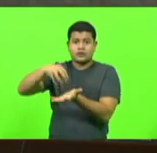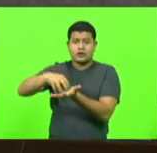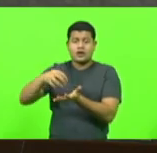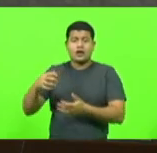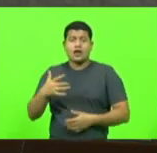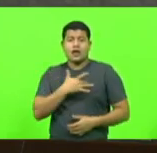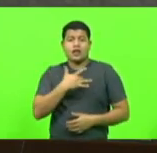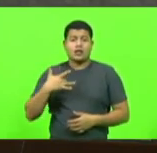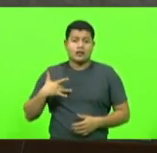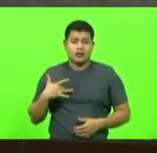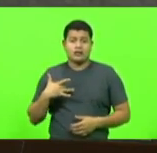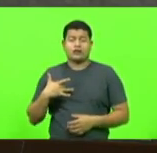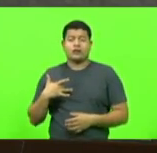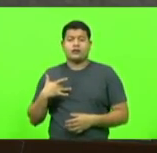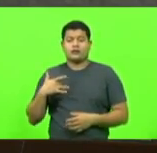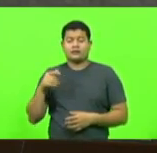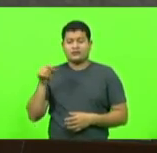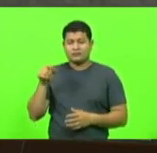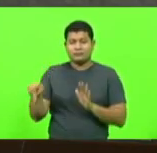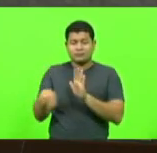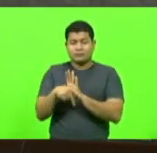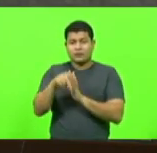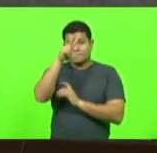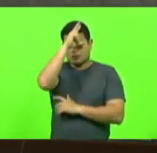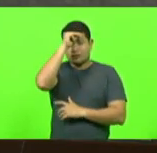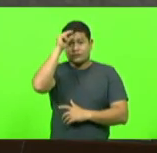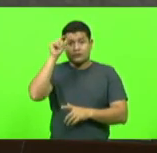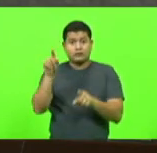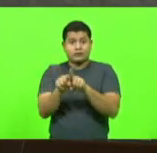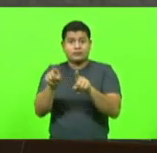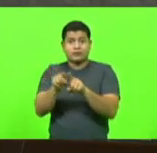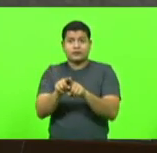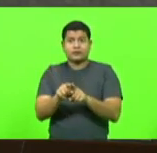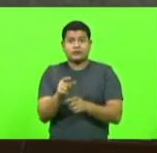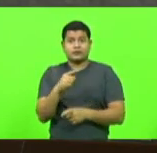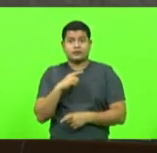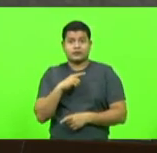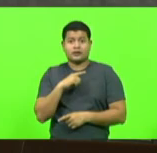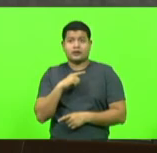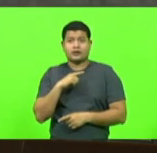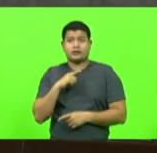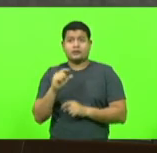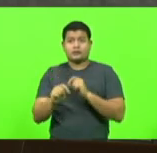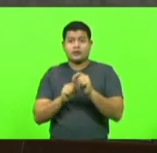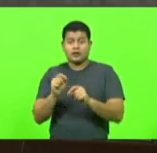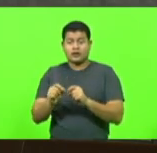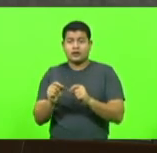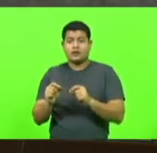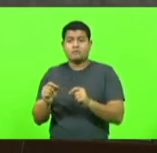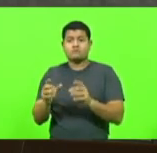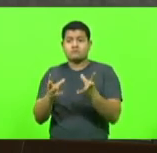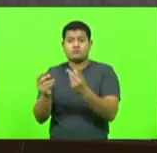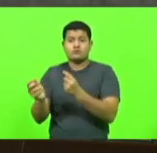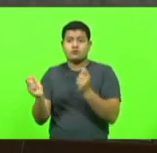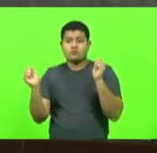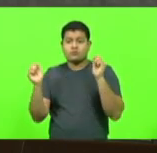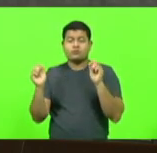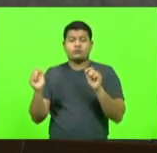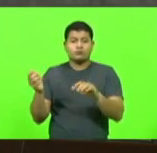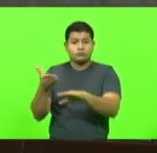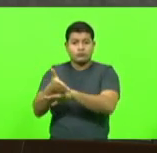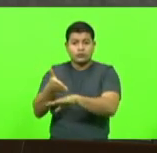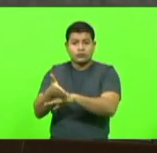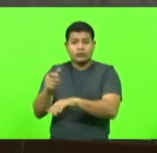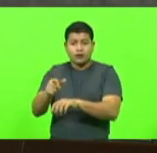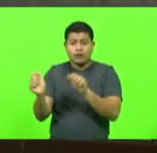prefeitura, ele também recebe uma parcela dessa população, né?